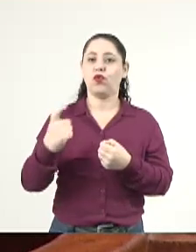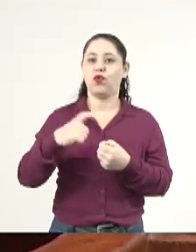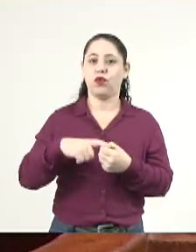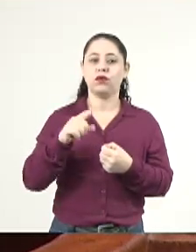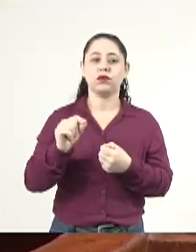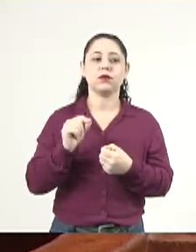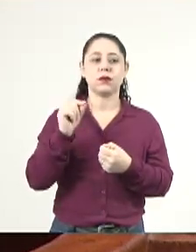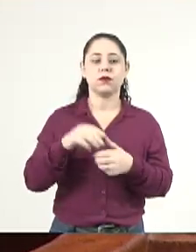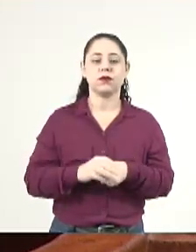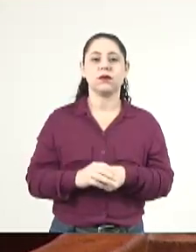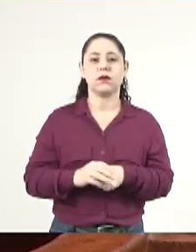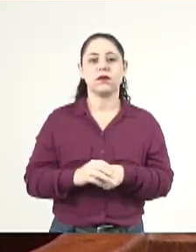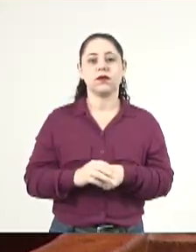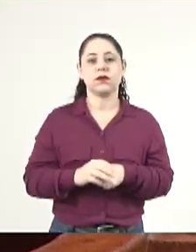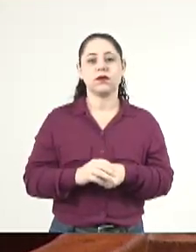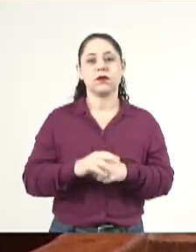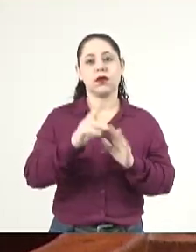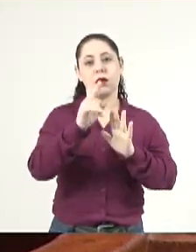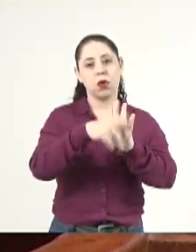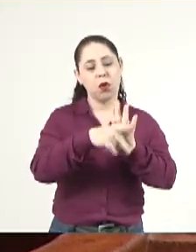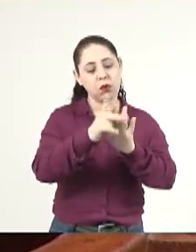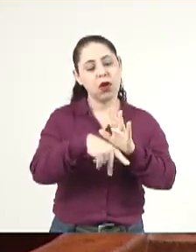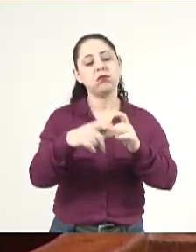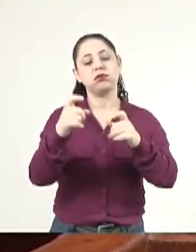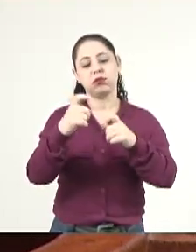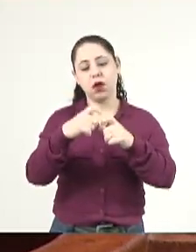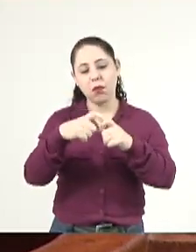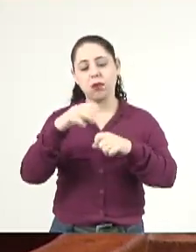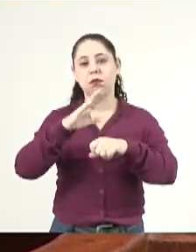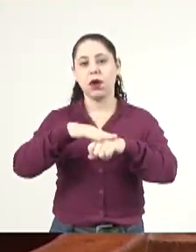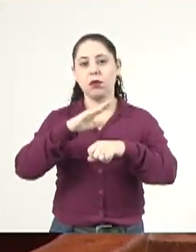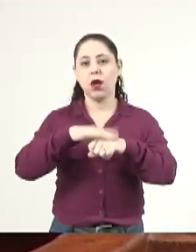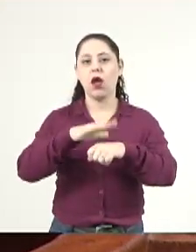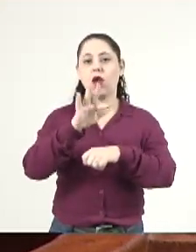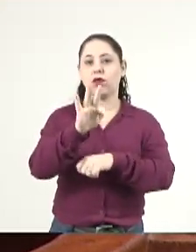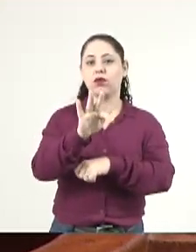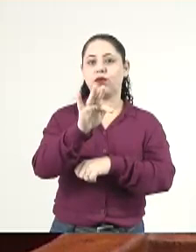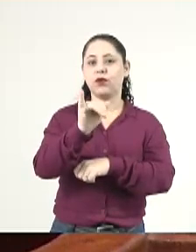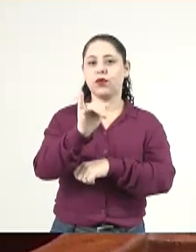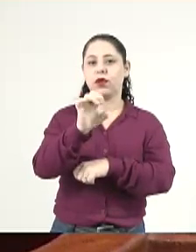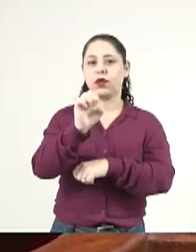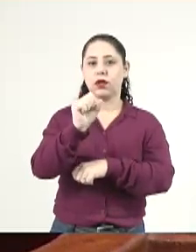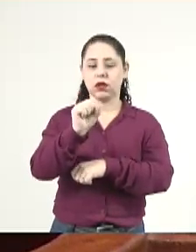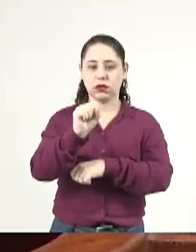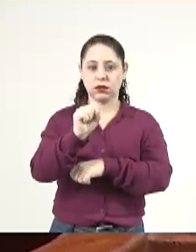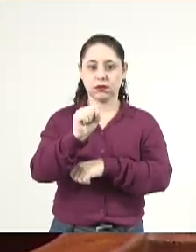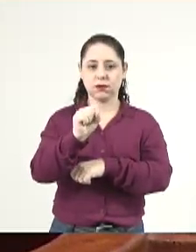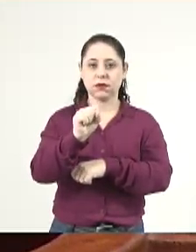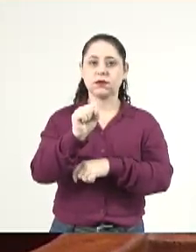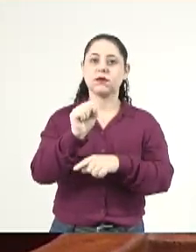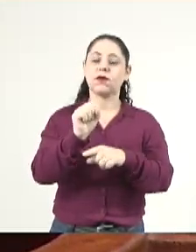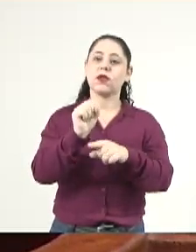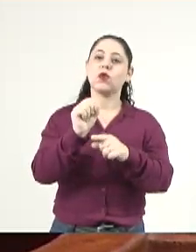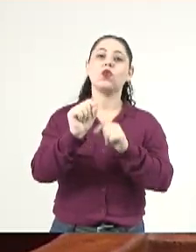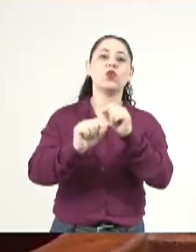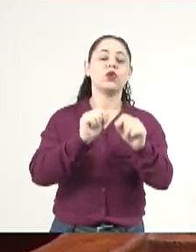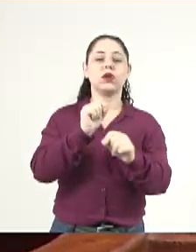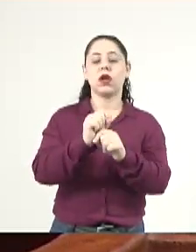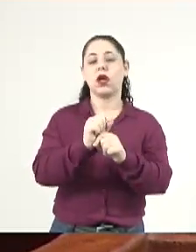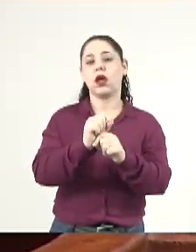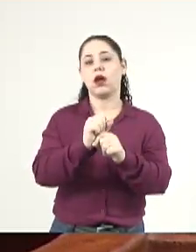né, do programa Mais Médicos, do FIES, para financiar os nossos jovens